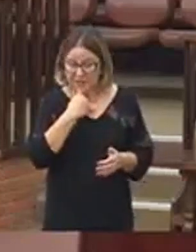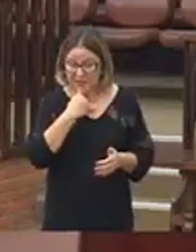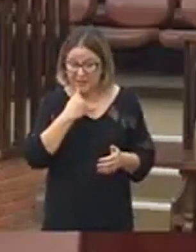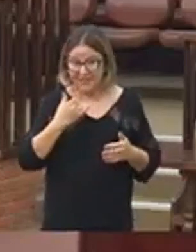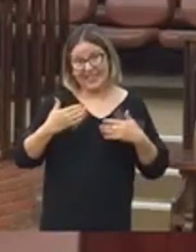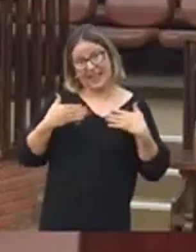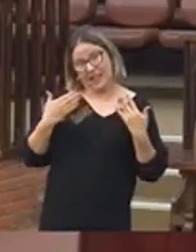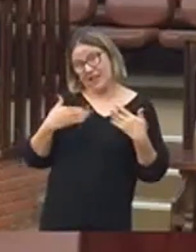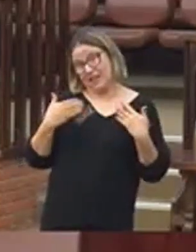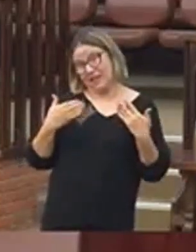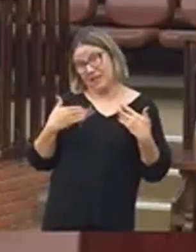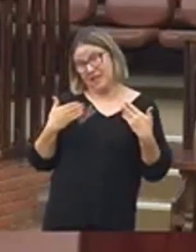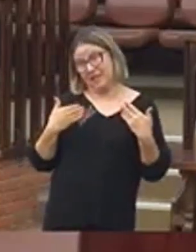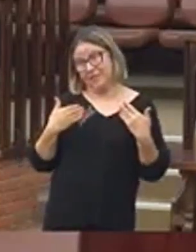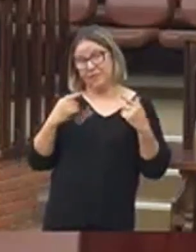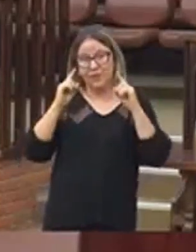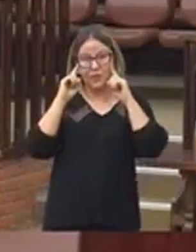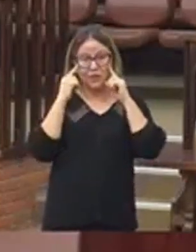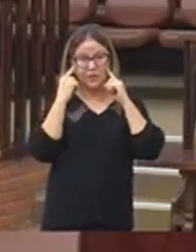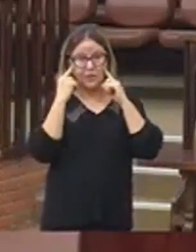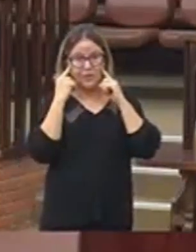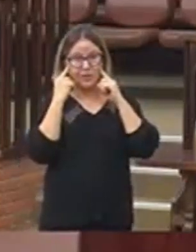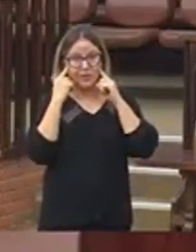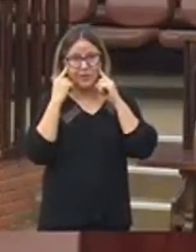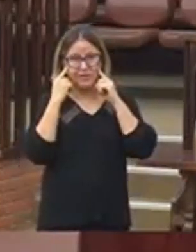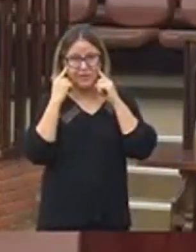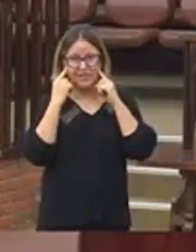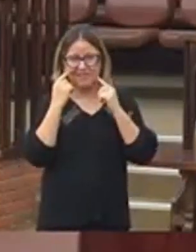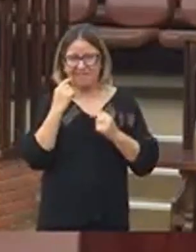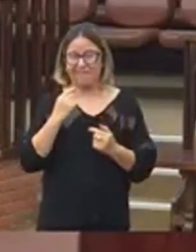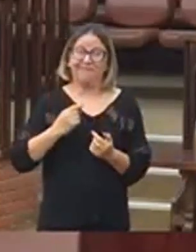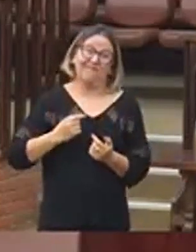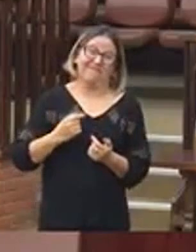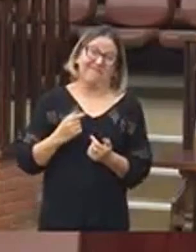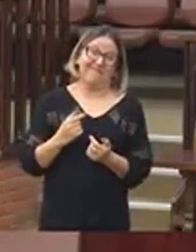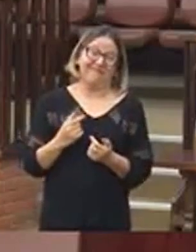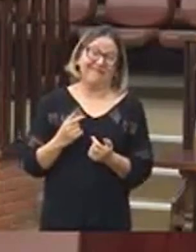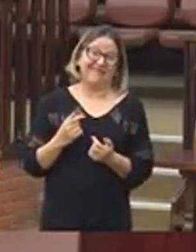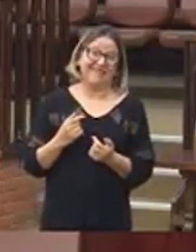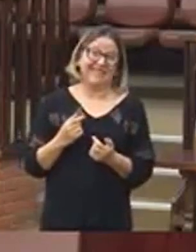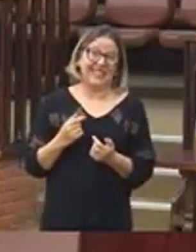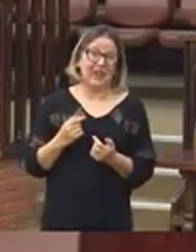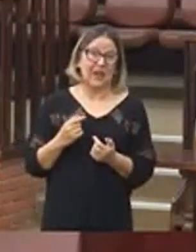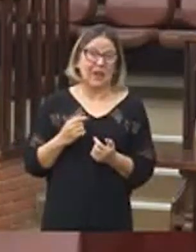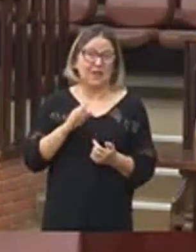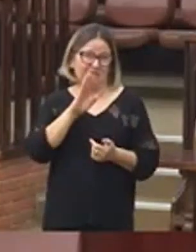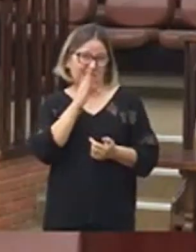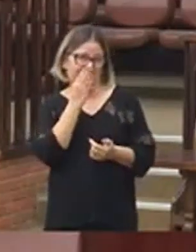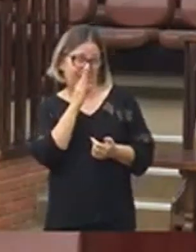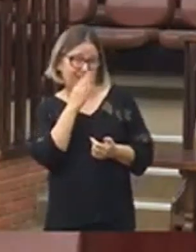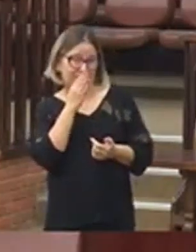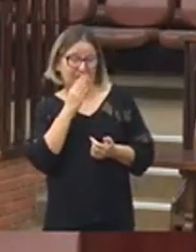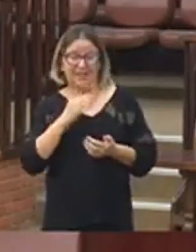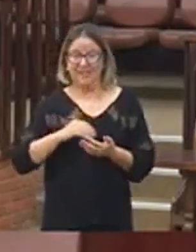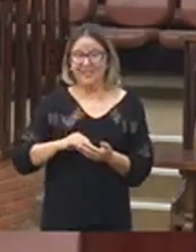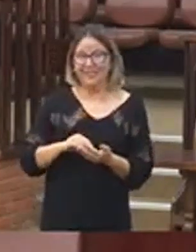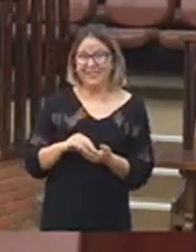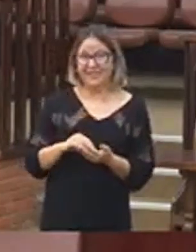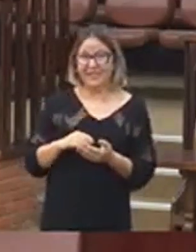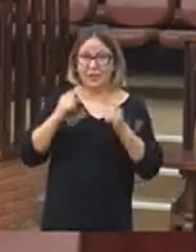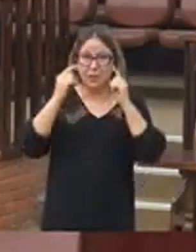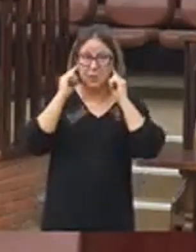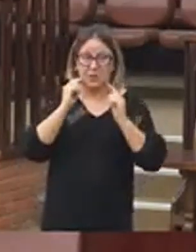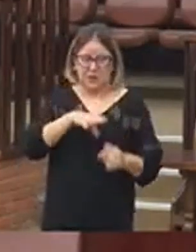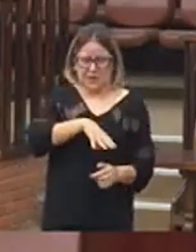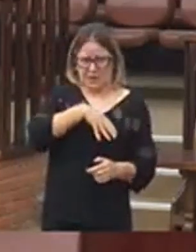alegria, choro de manha, choro de fingimento, choro de